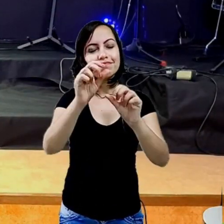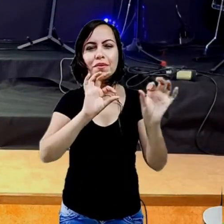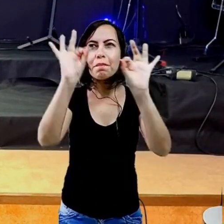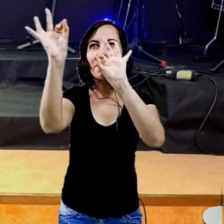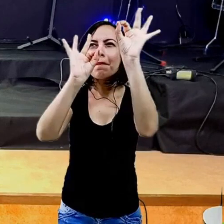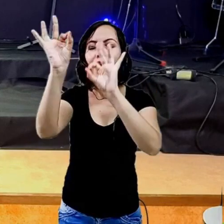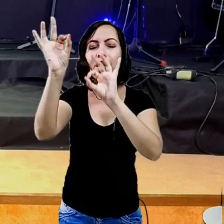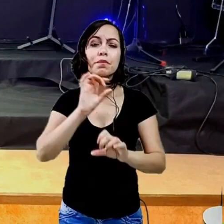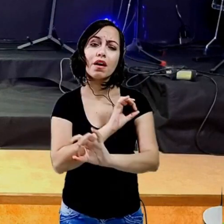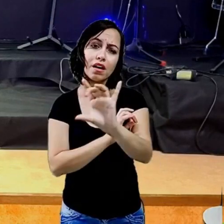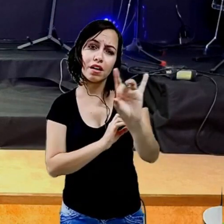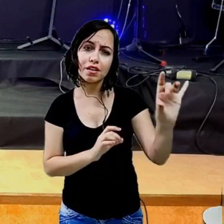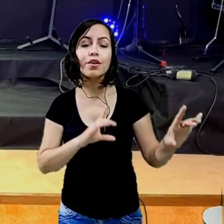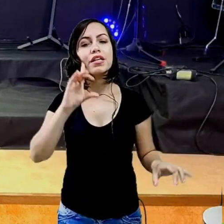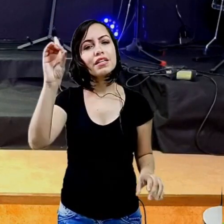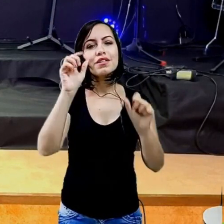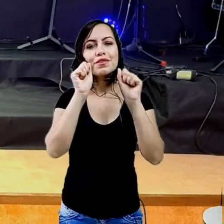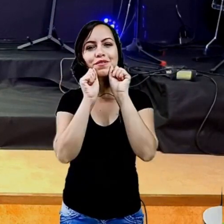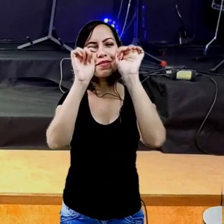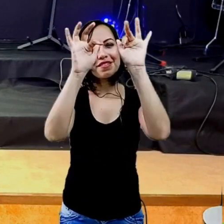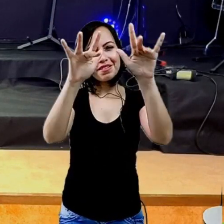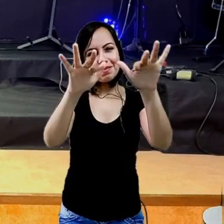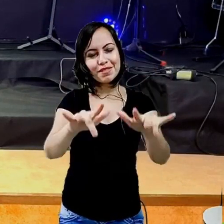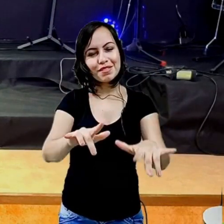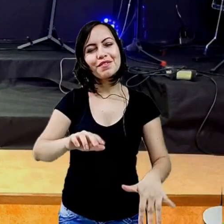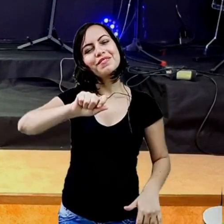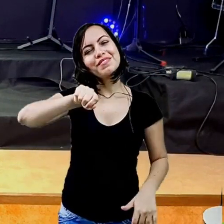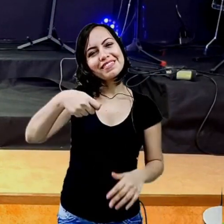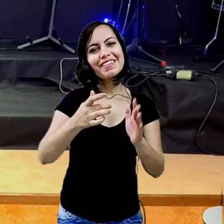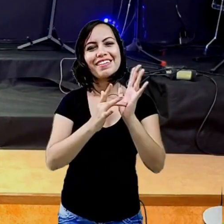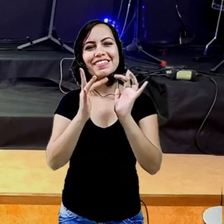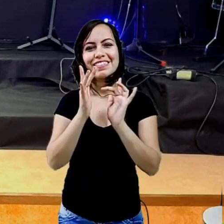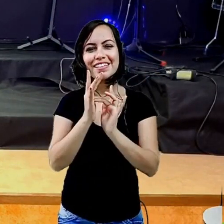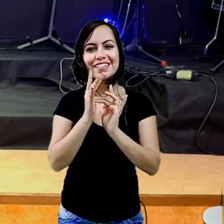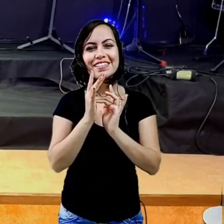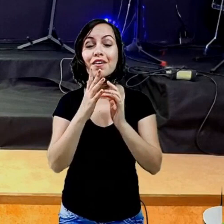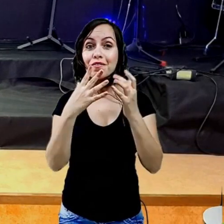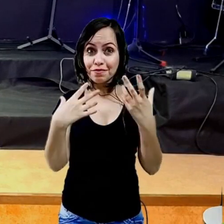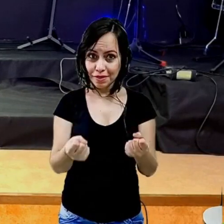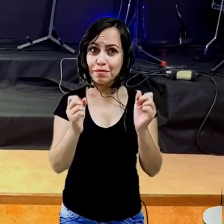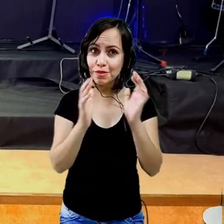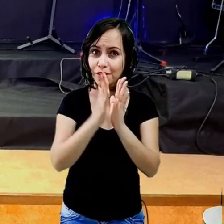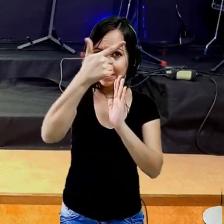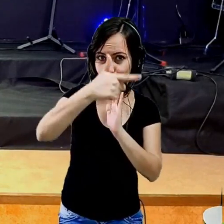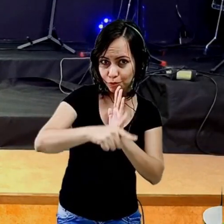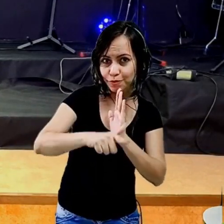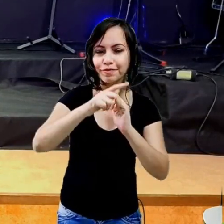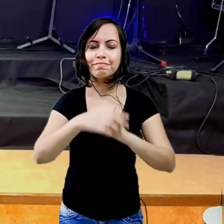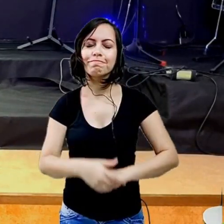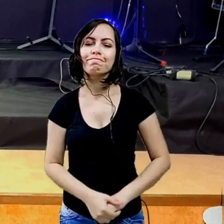nós. E que Deus assim nos abençoe em nome do Senhor Jesus. Vamos orar mais uma vez?